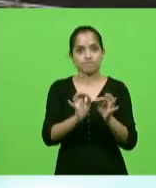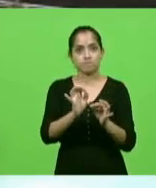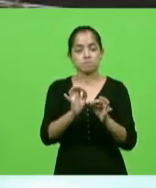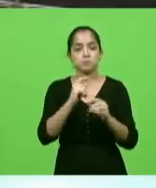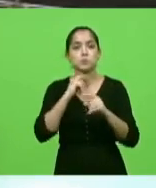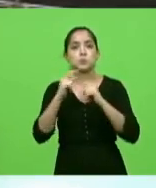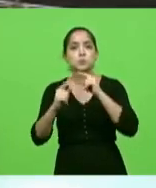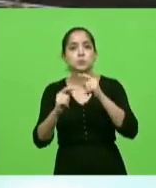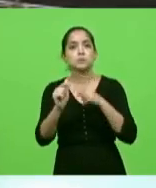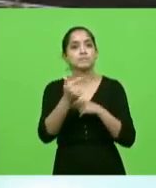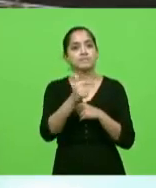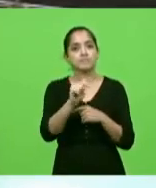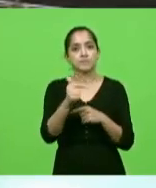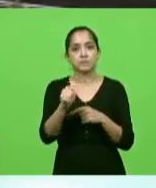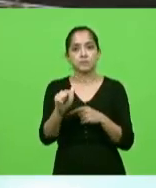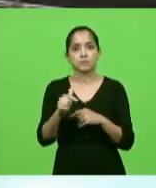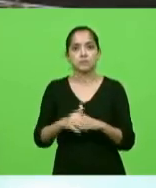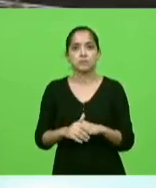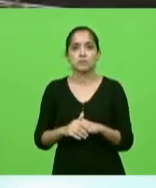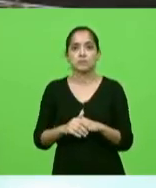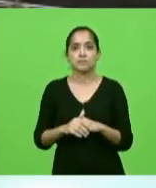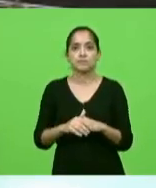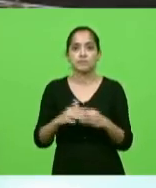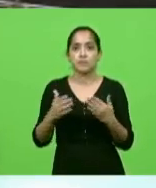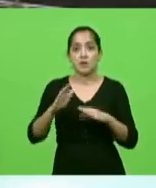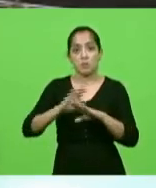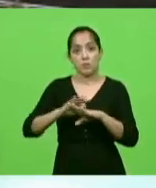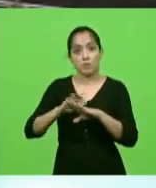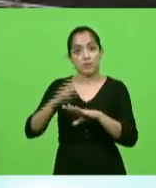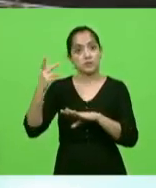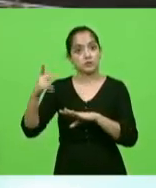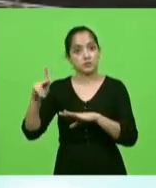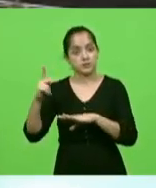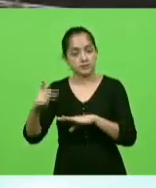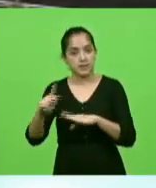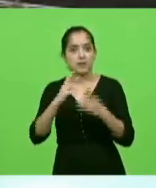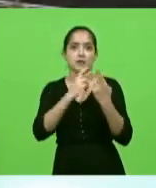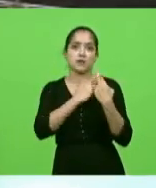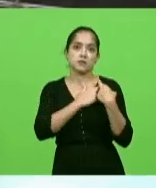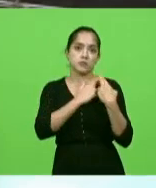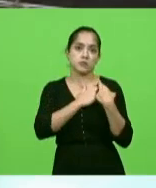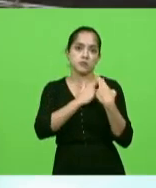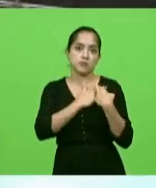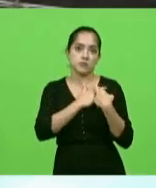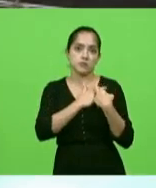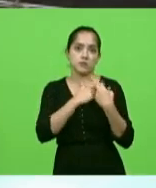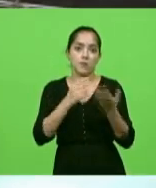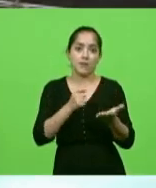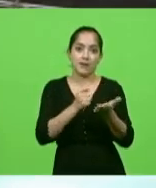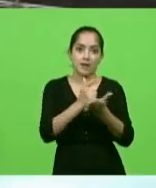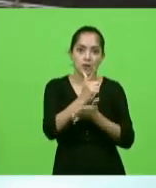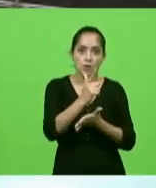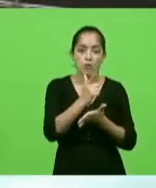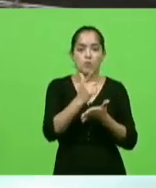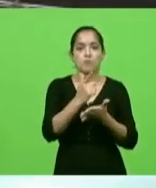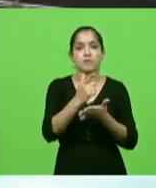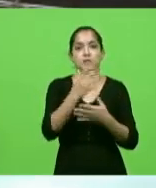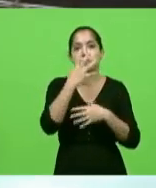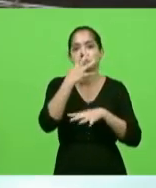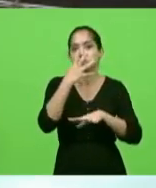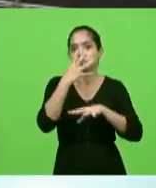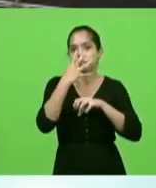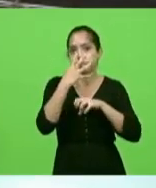nenhuma 12 que não houve por parte do governador a responsabilização pela cópia ilegal dos